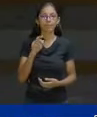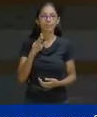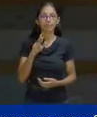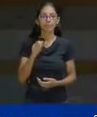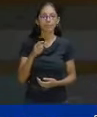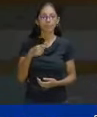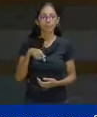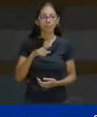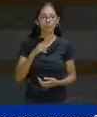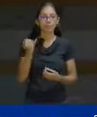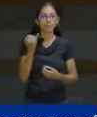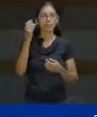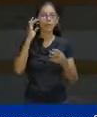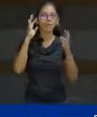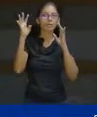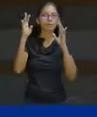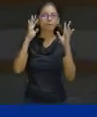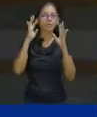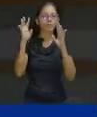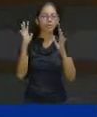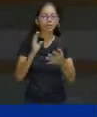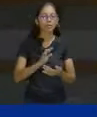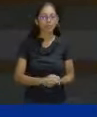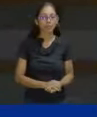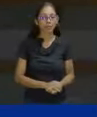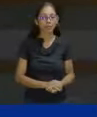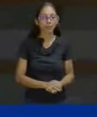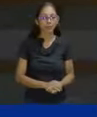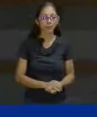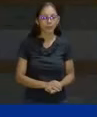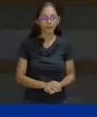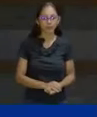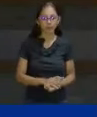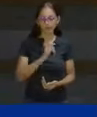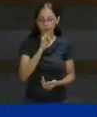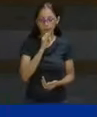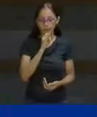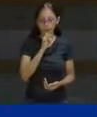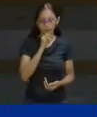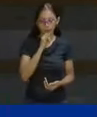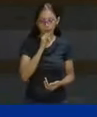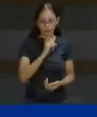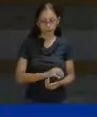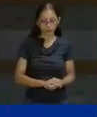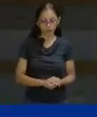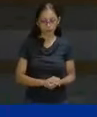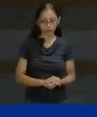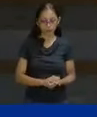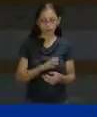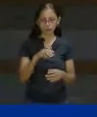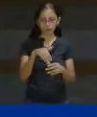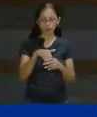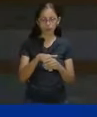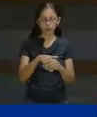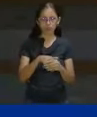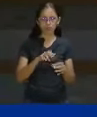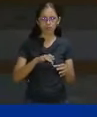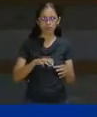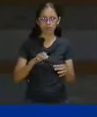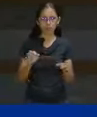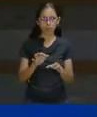Por exemplo, quando há a apreensão, ao final de uma eleição, daquele material que o candidato